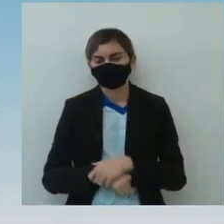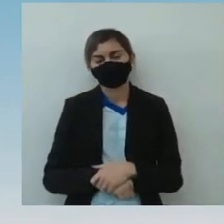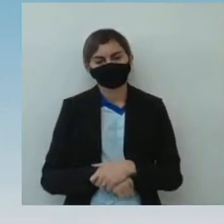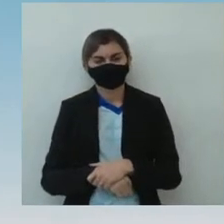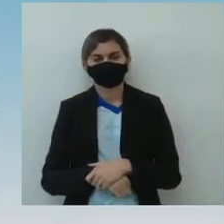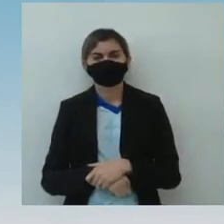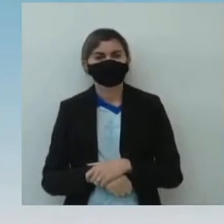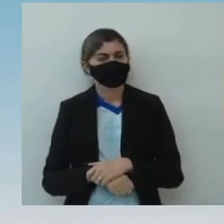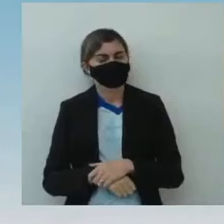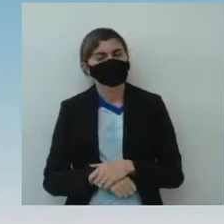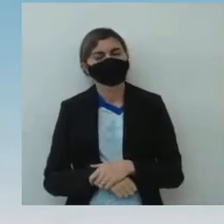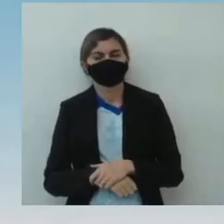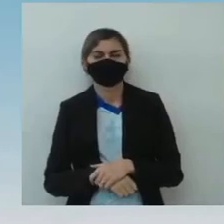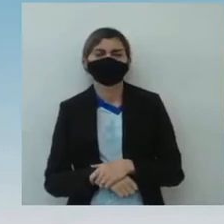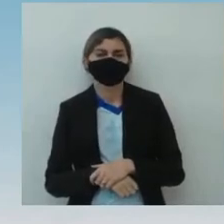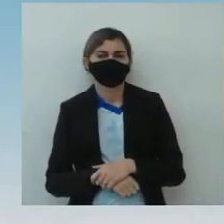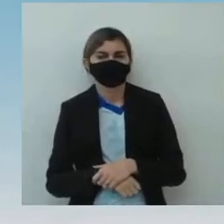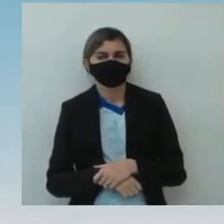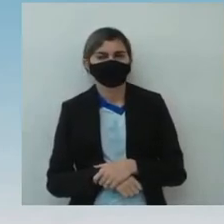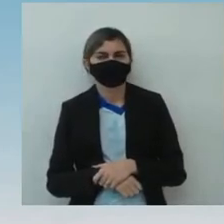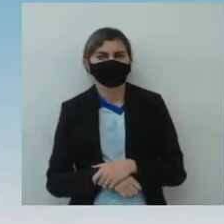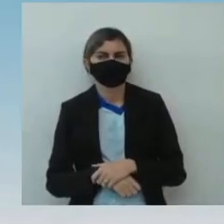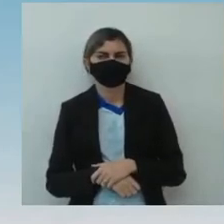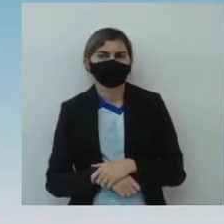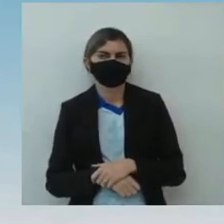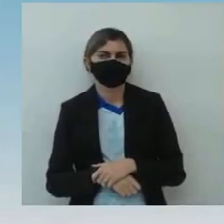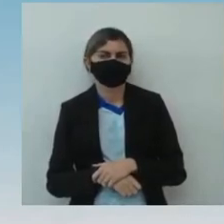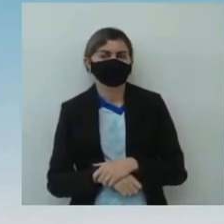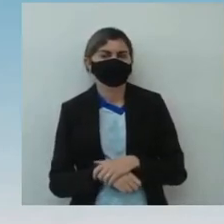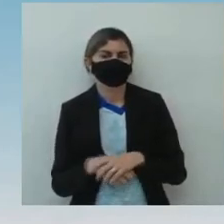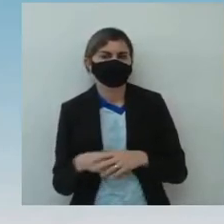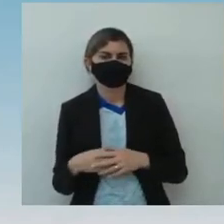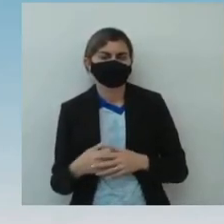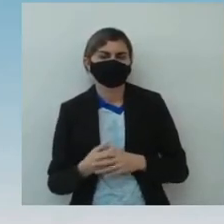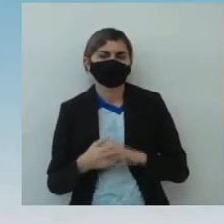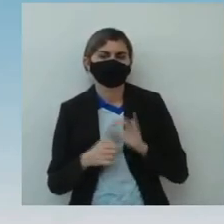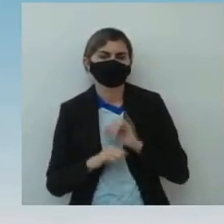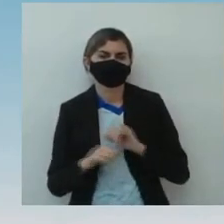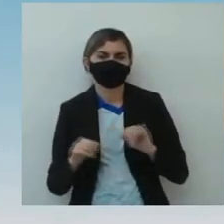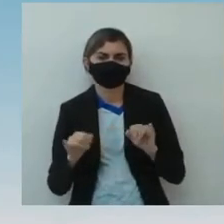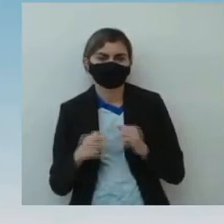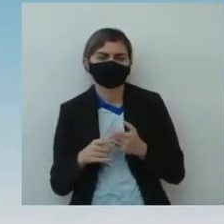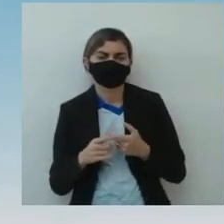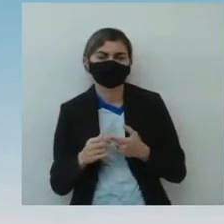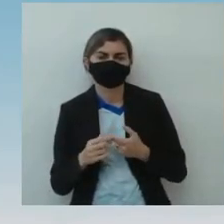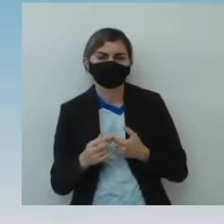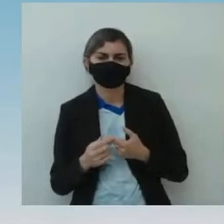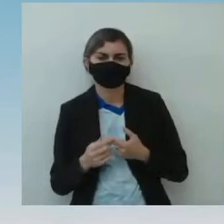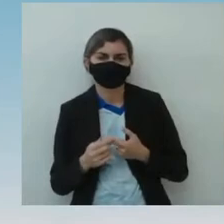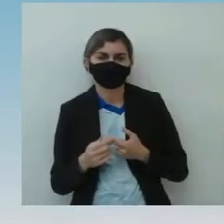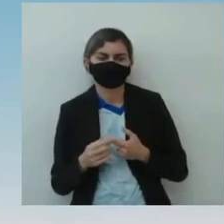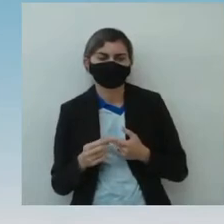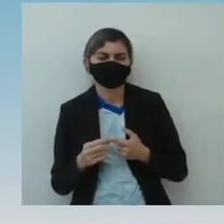abhalten vem o e jejuar é desinstalar os símbolos em forma a teres feito Style e o